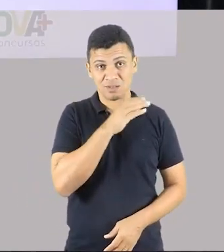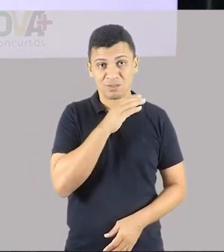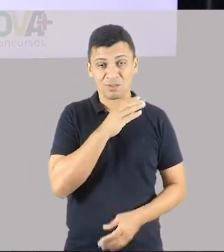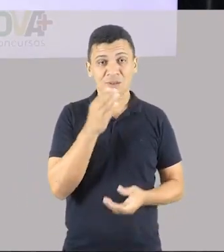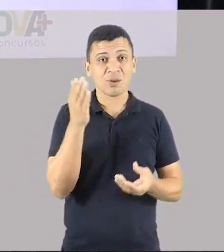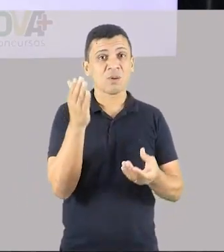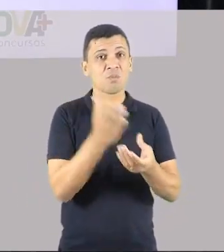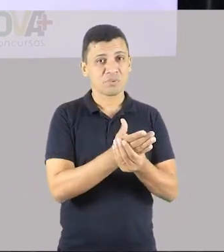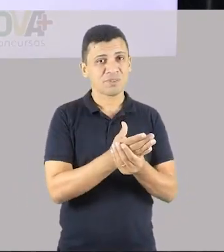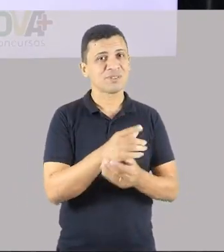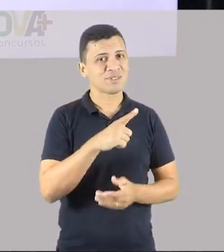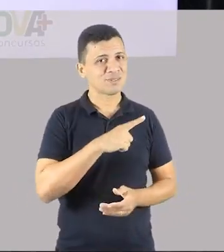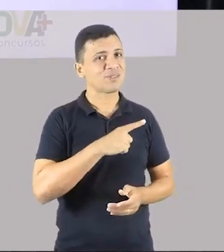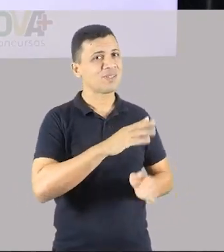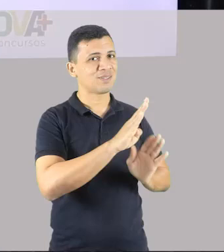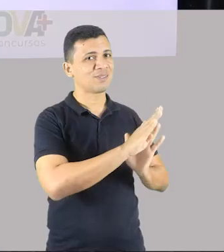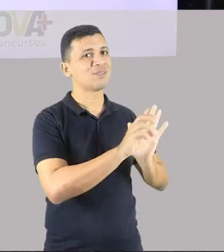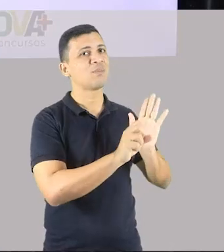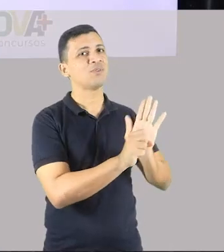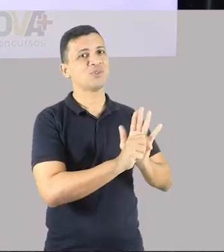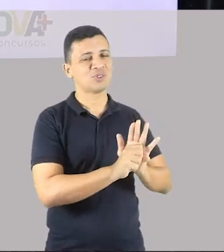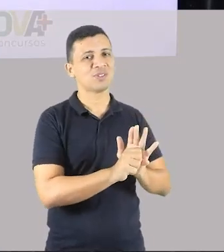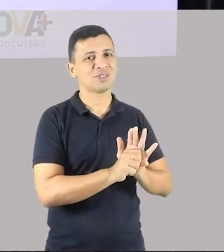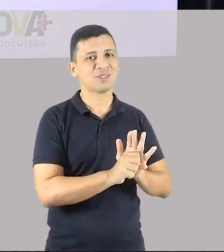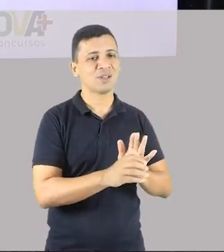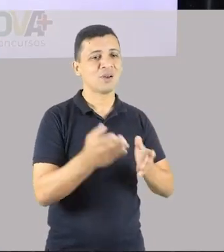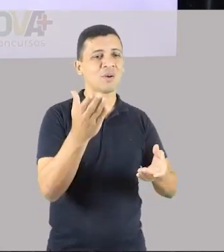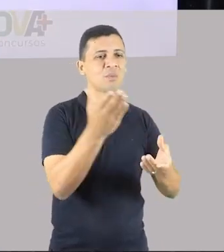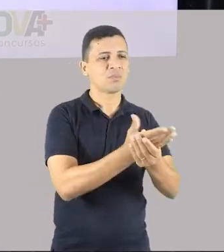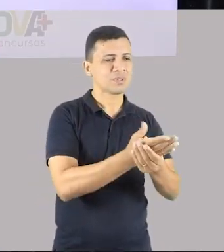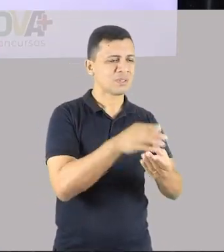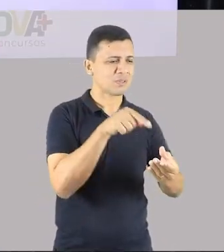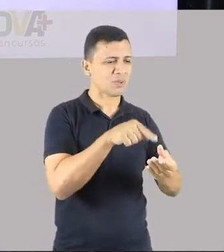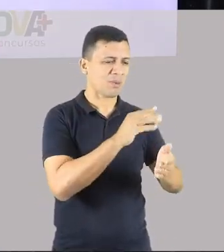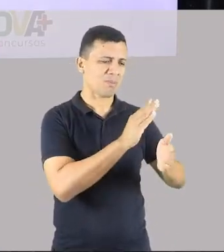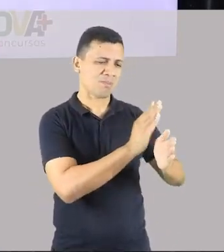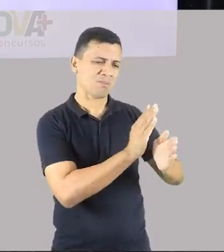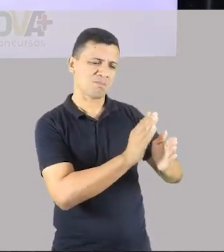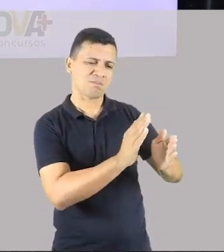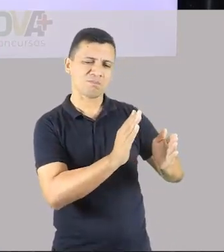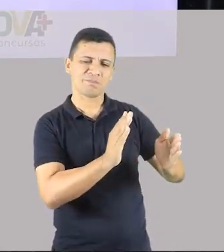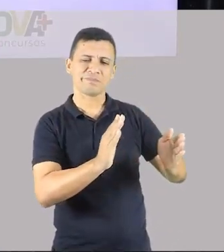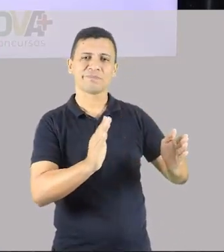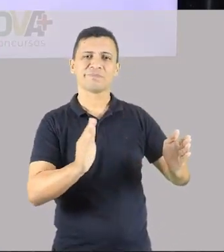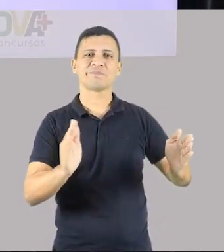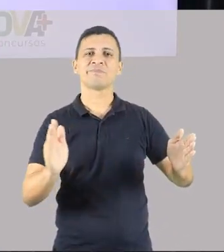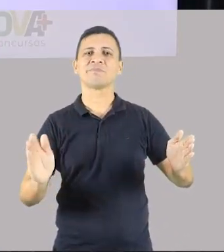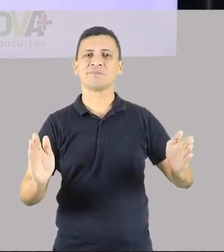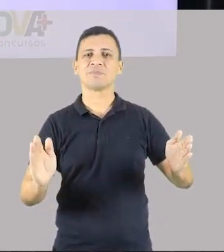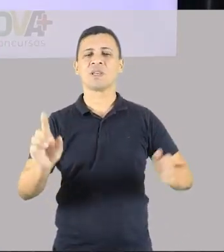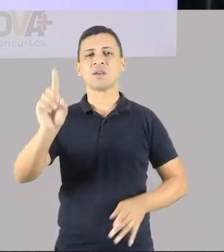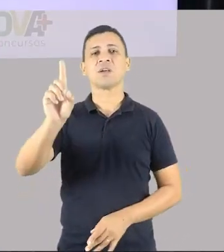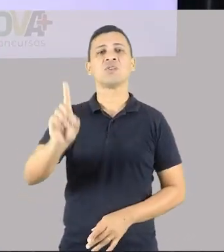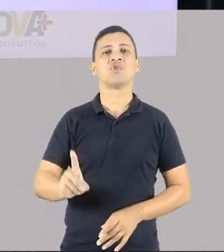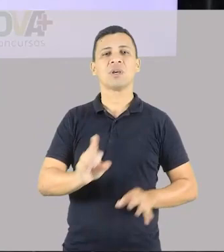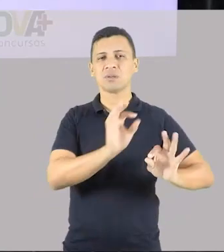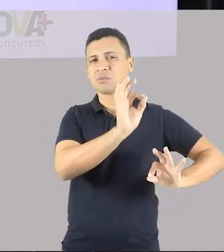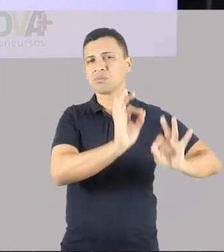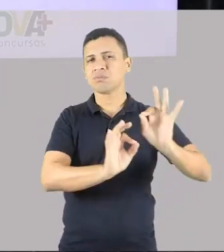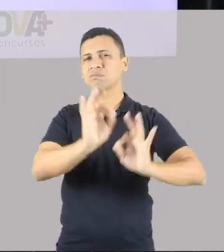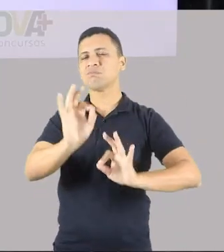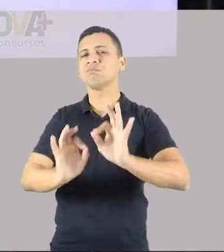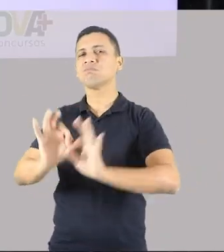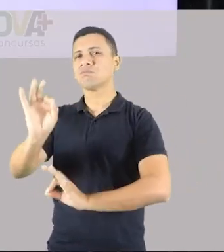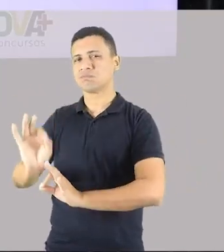processo tem essa simbologia. É os trilhos por onde a gente vai andar, é a forma que o direito por onde